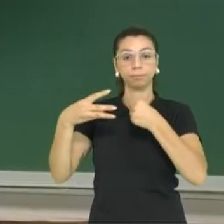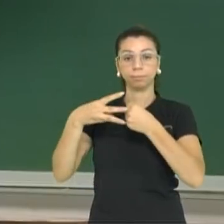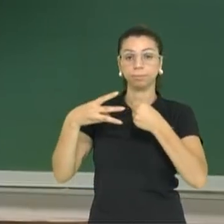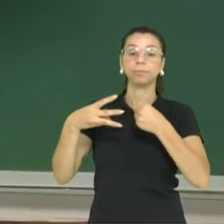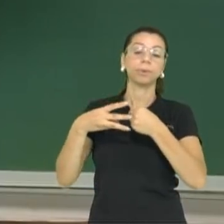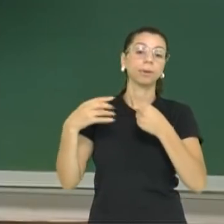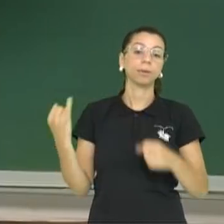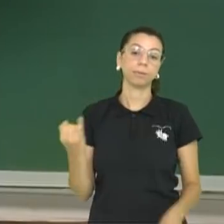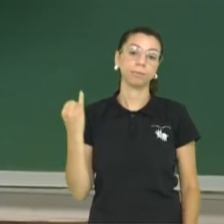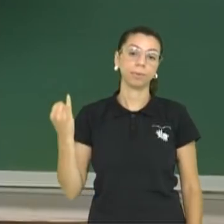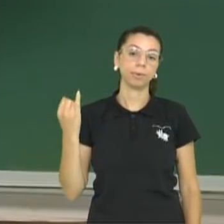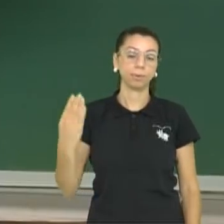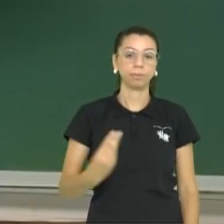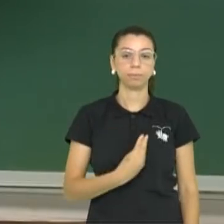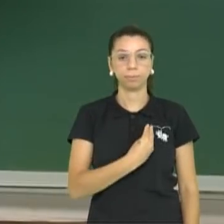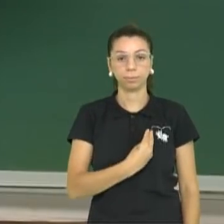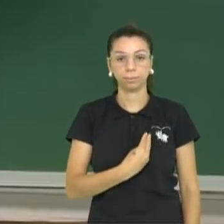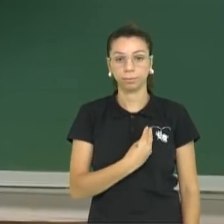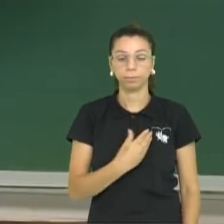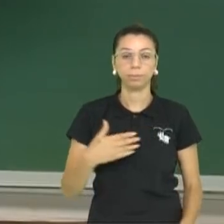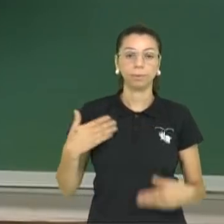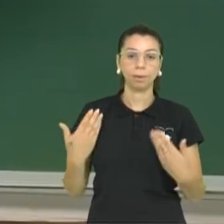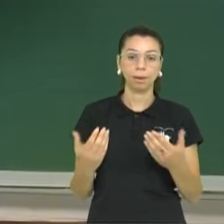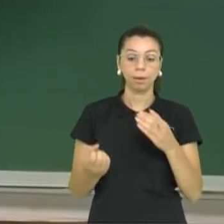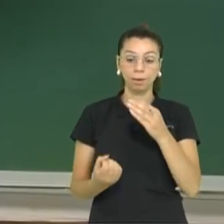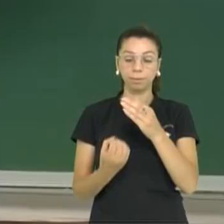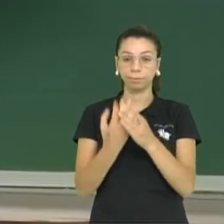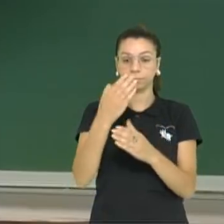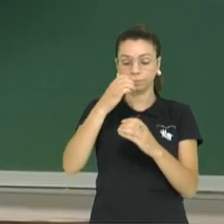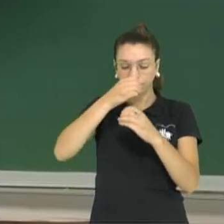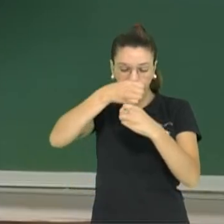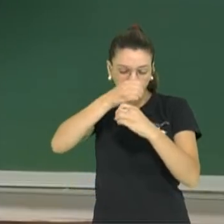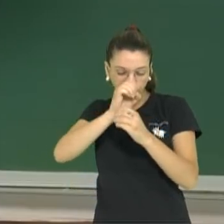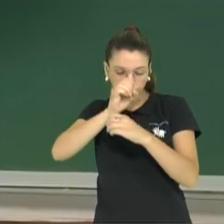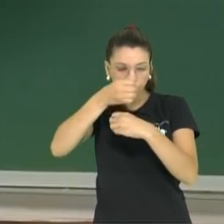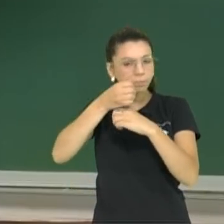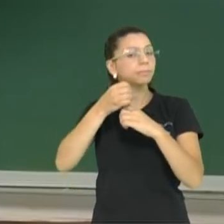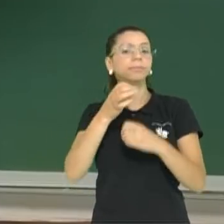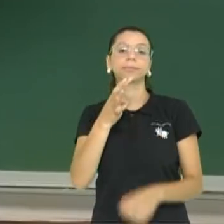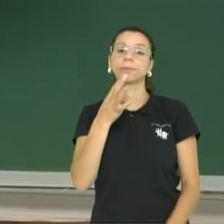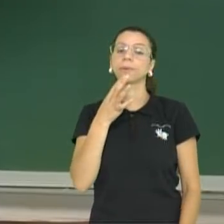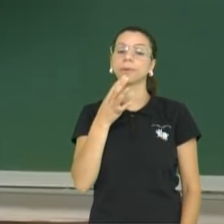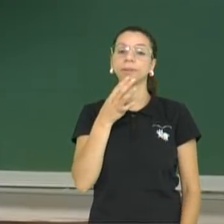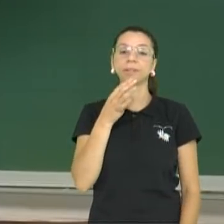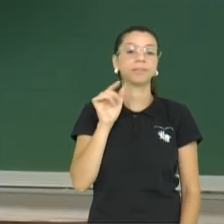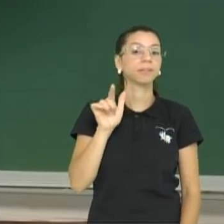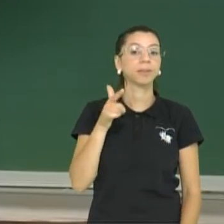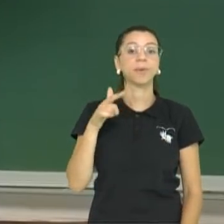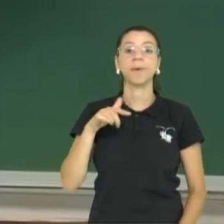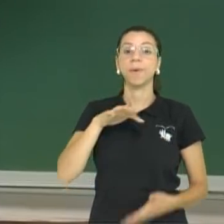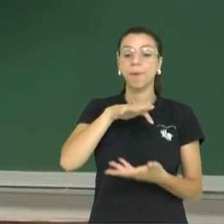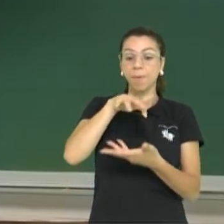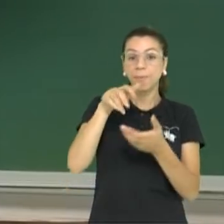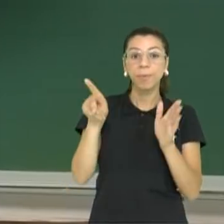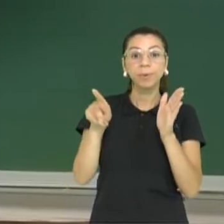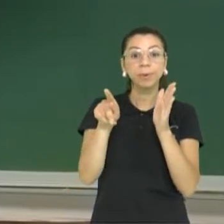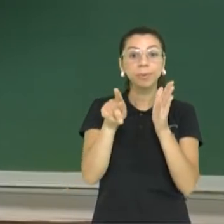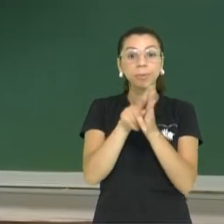tão fundamental à vida. E a partir da invenção desse microscópio, conheceu-se um mundo